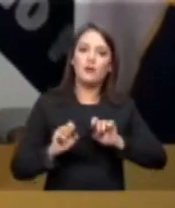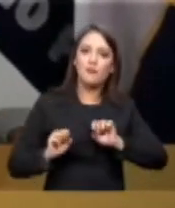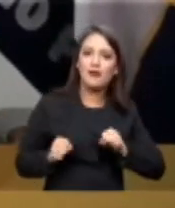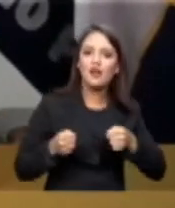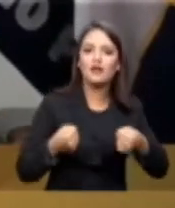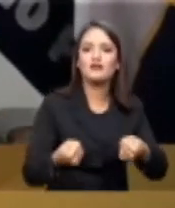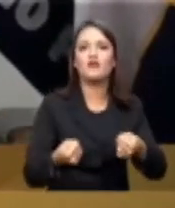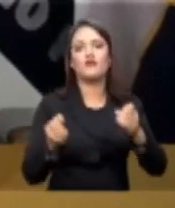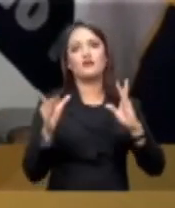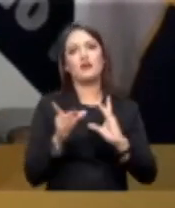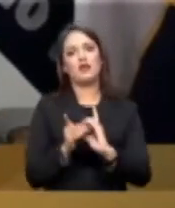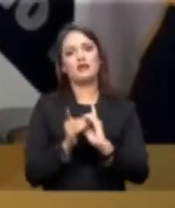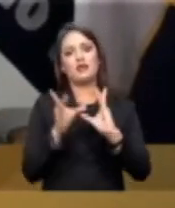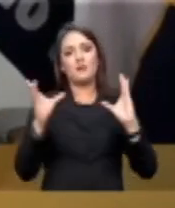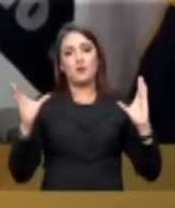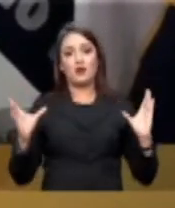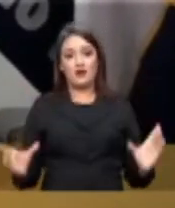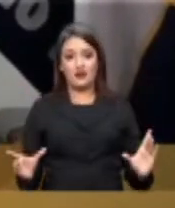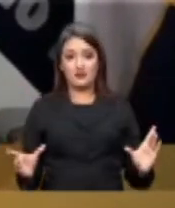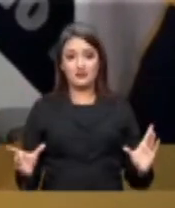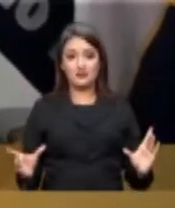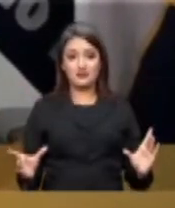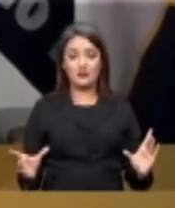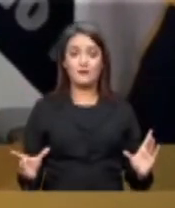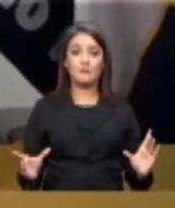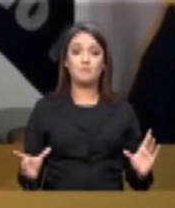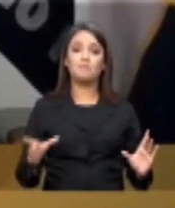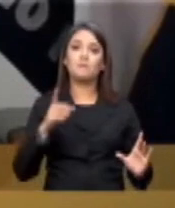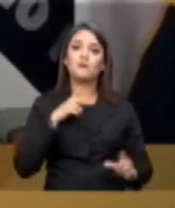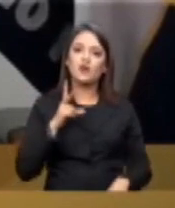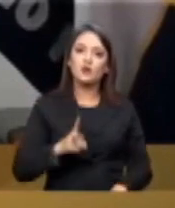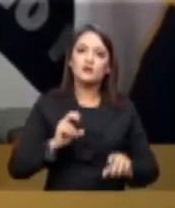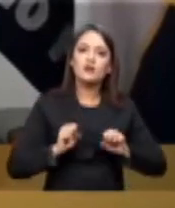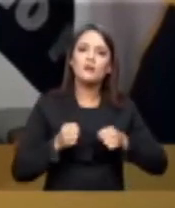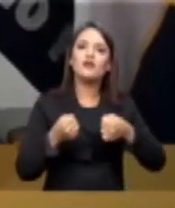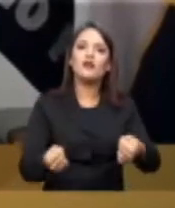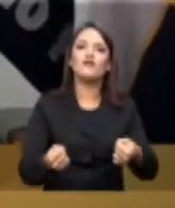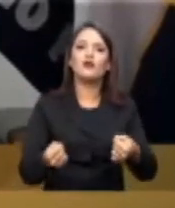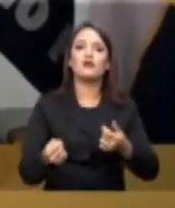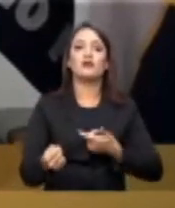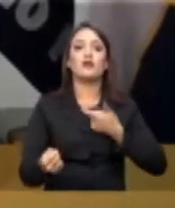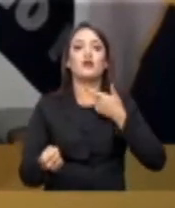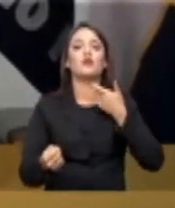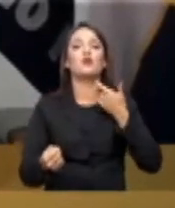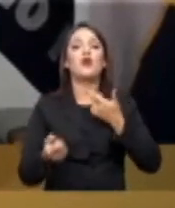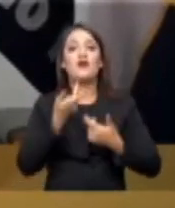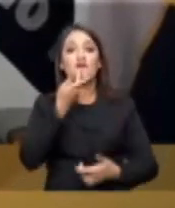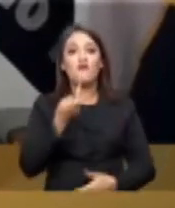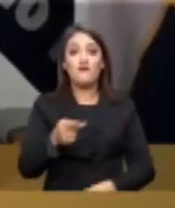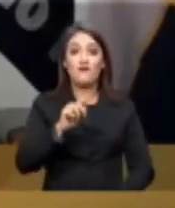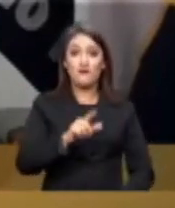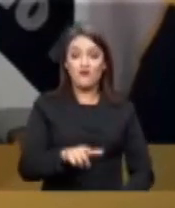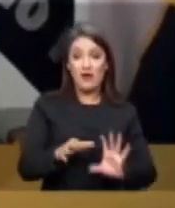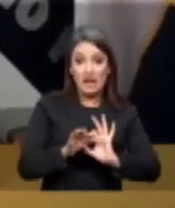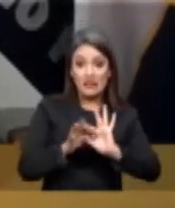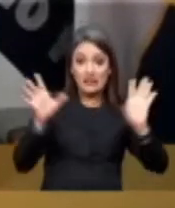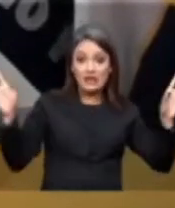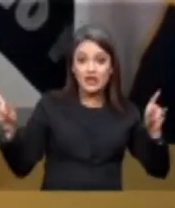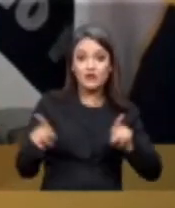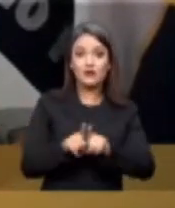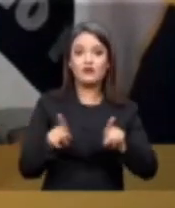regime democrático, zelando pelo transcurso da palavra livre, pela justa e